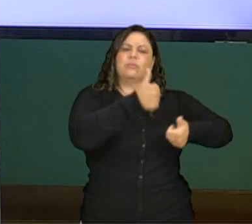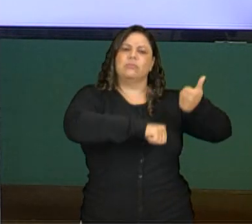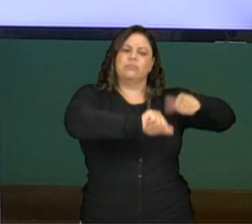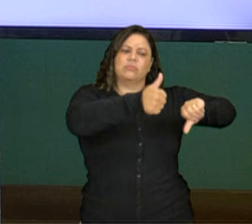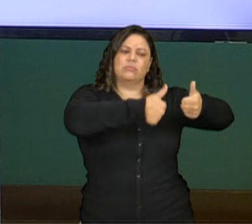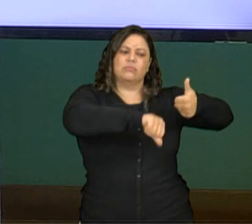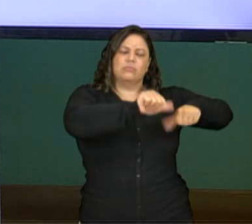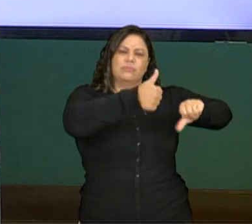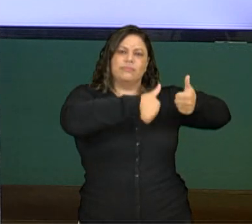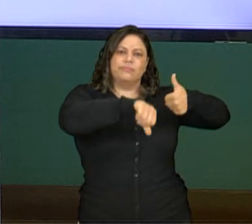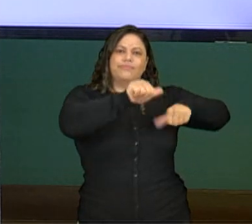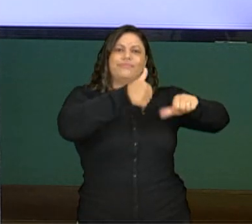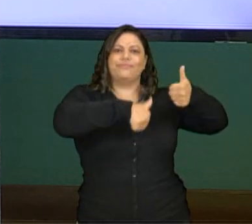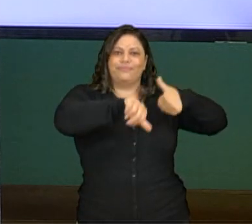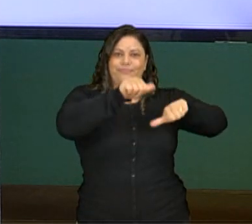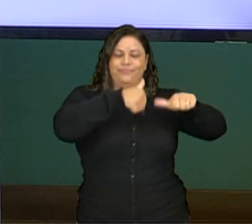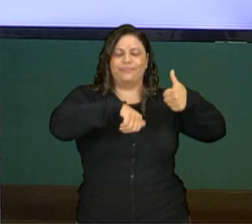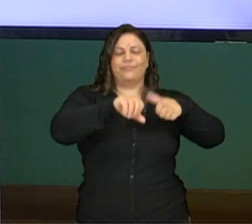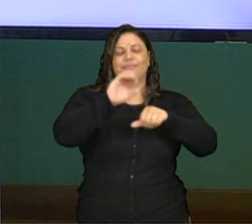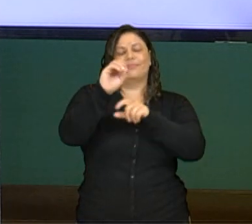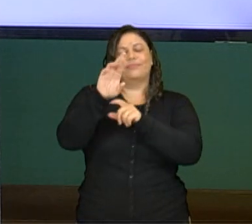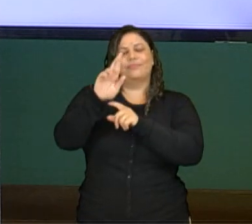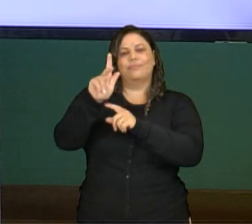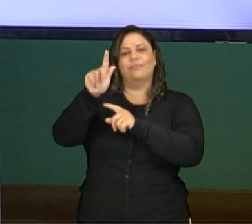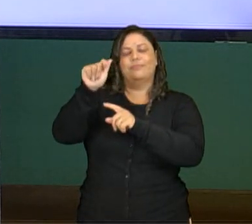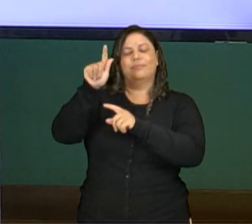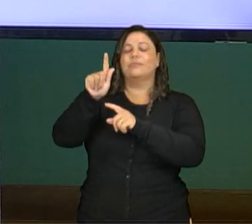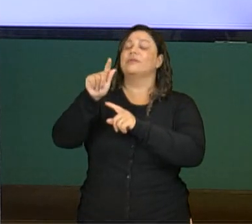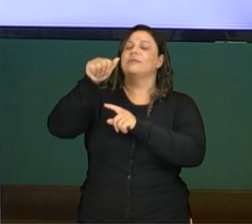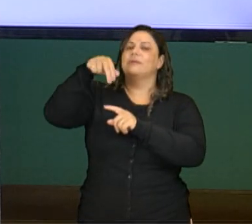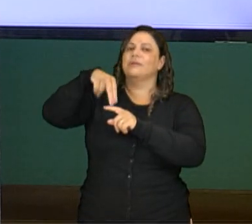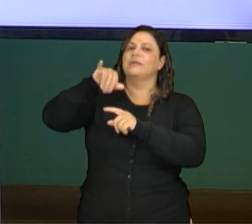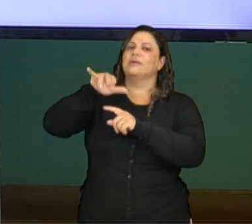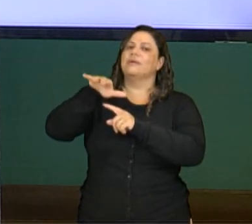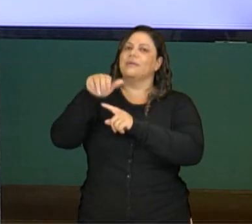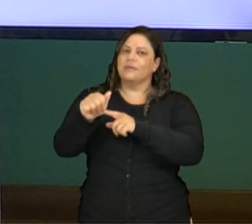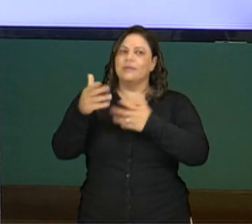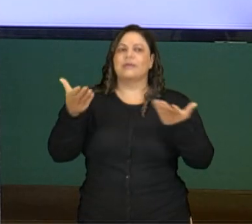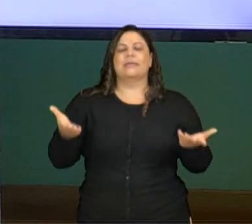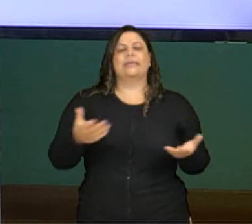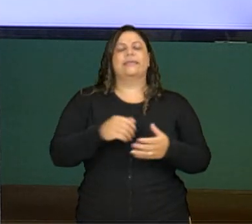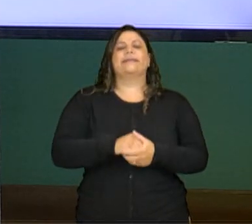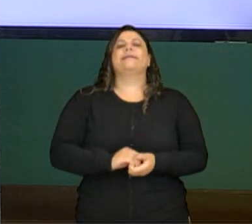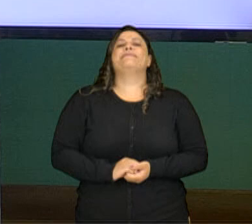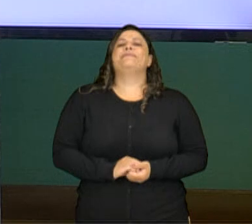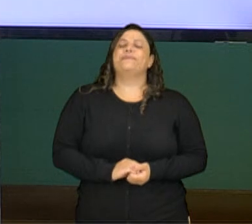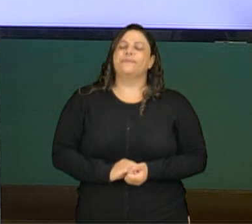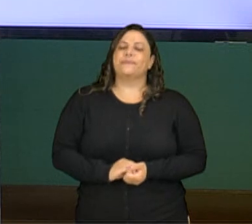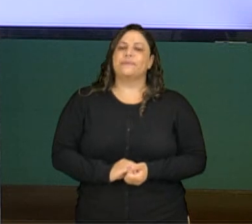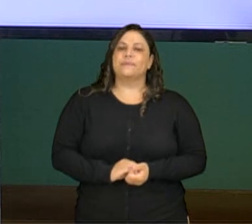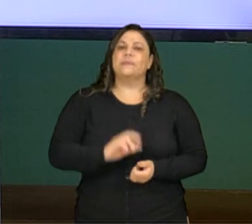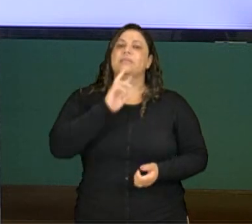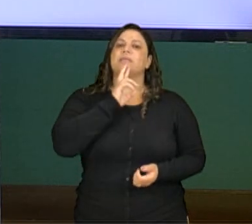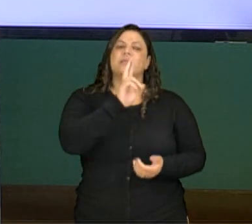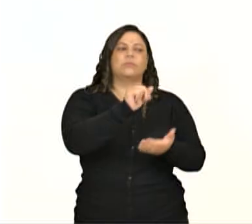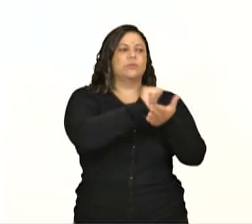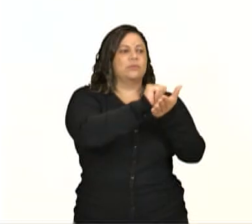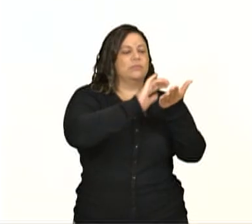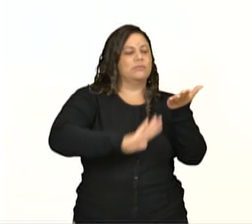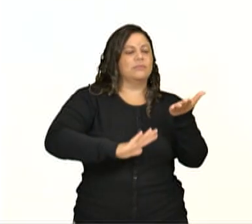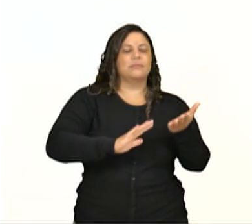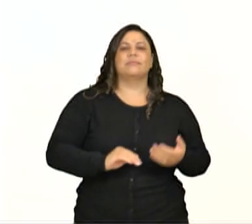e, claro, minerar o conhecimento resolvendo algumas atividades.